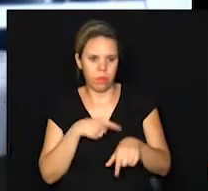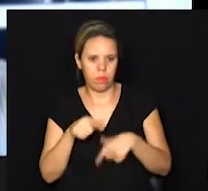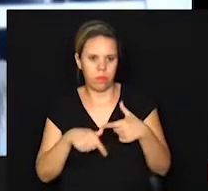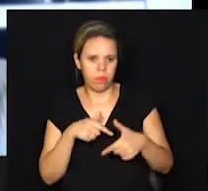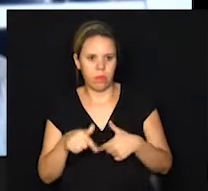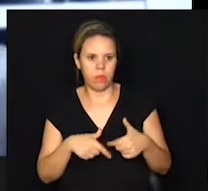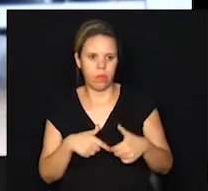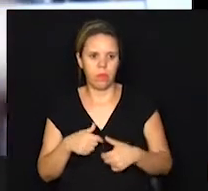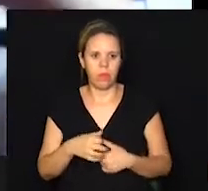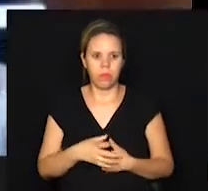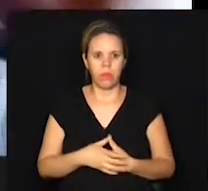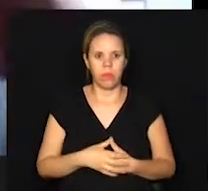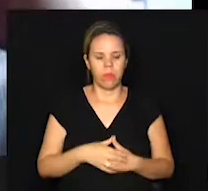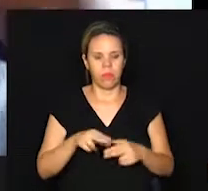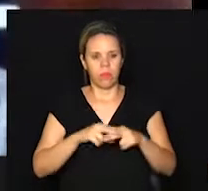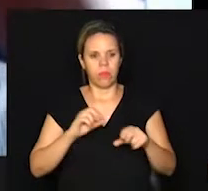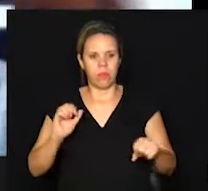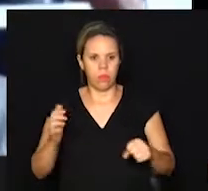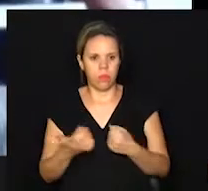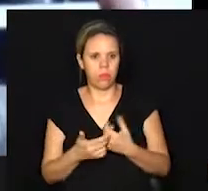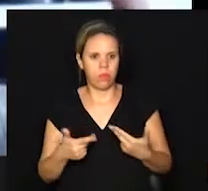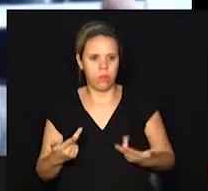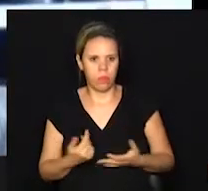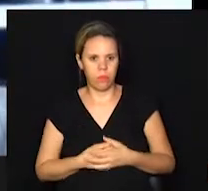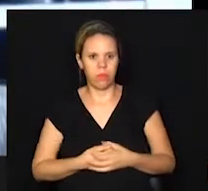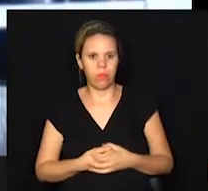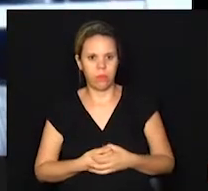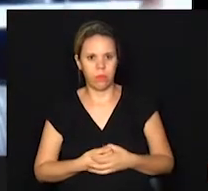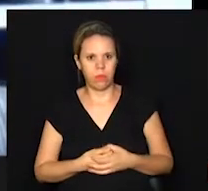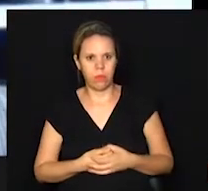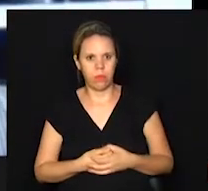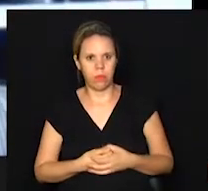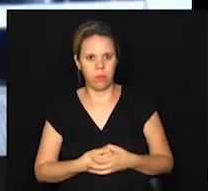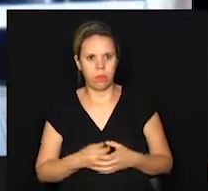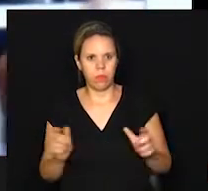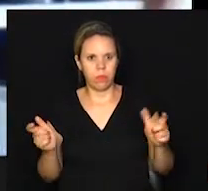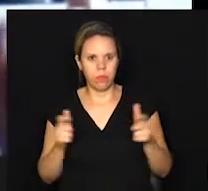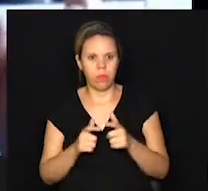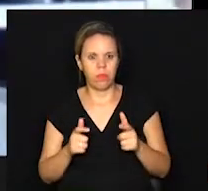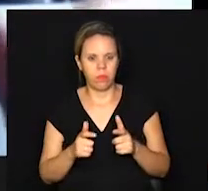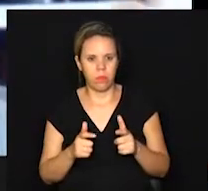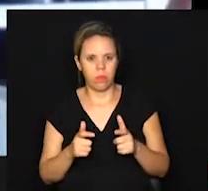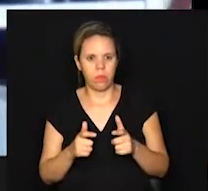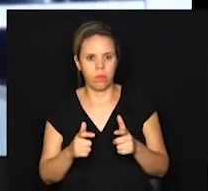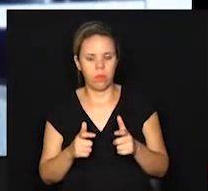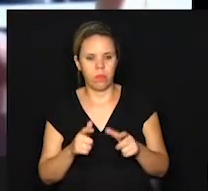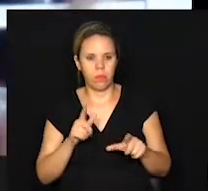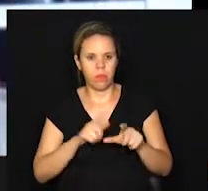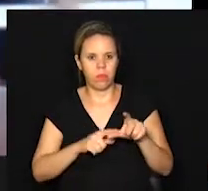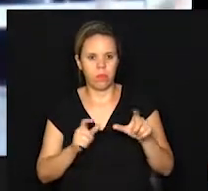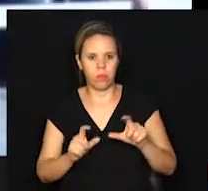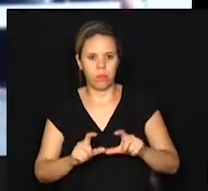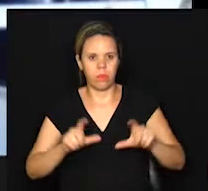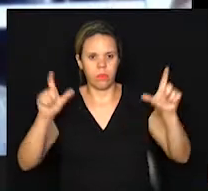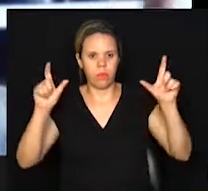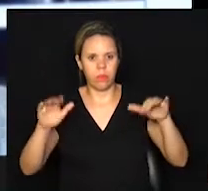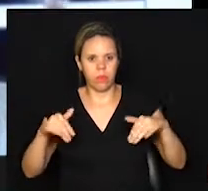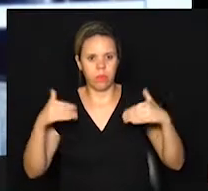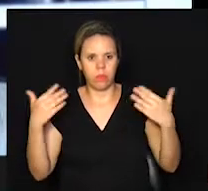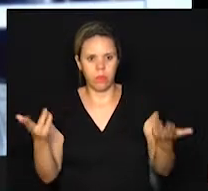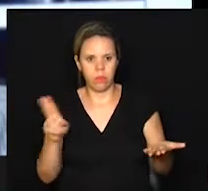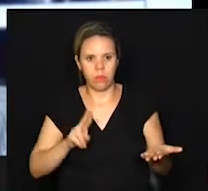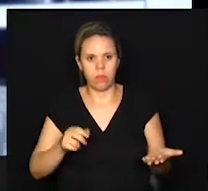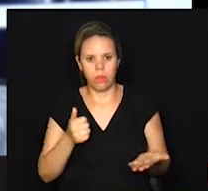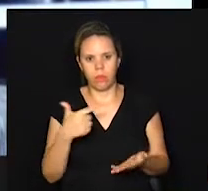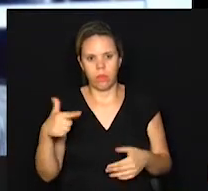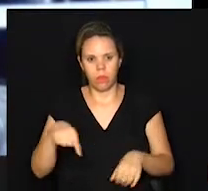função da pandemia, etc., etc., né? Seria reduzida em letras maiúsculas para 12